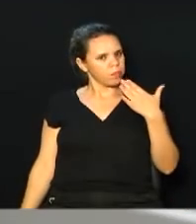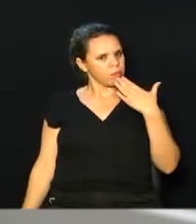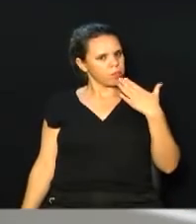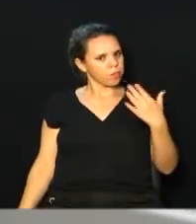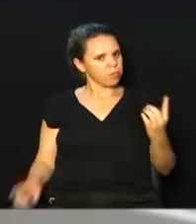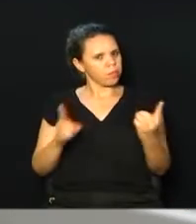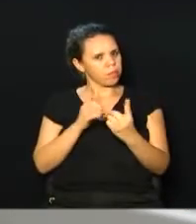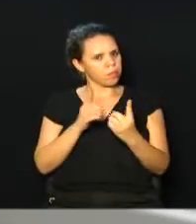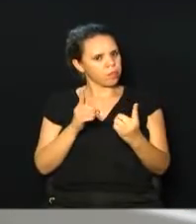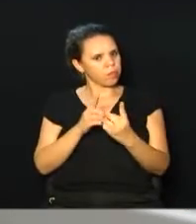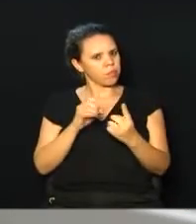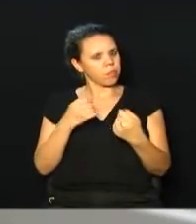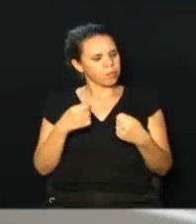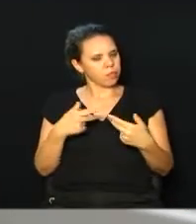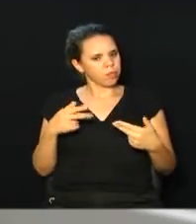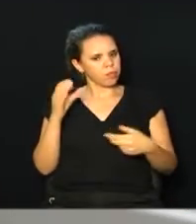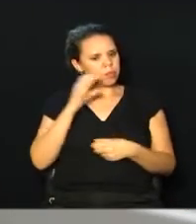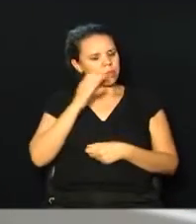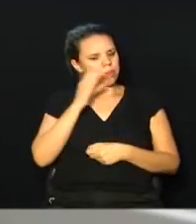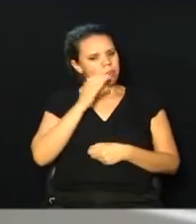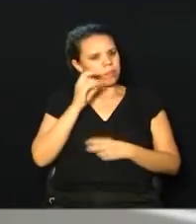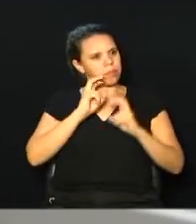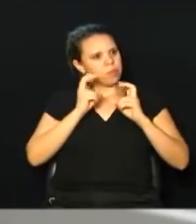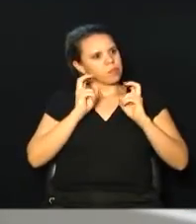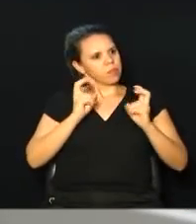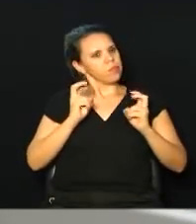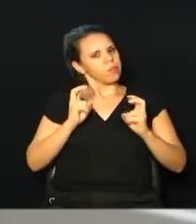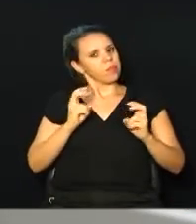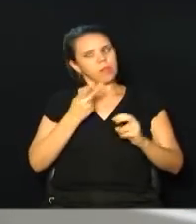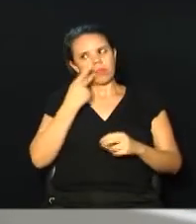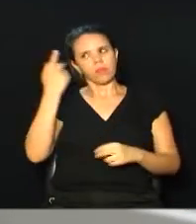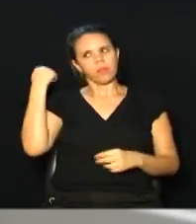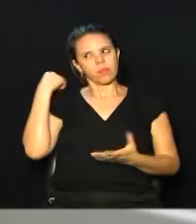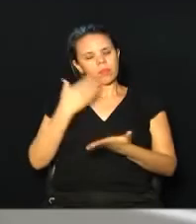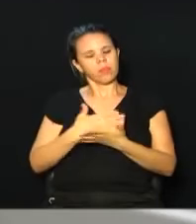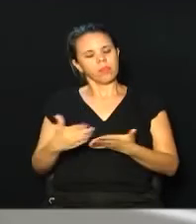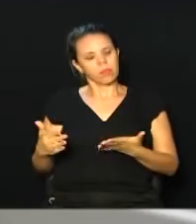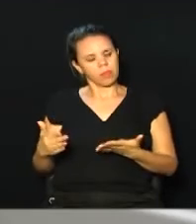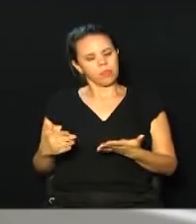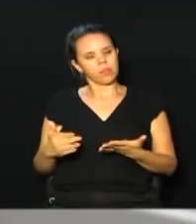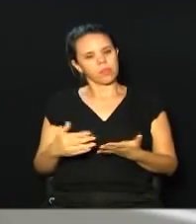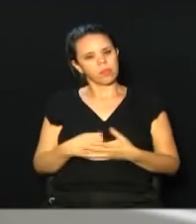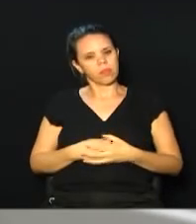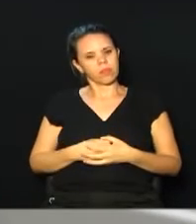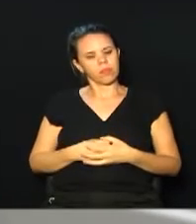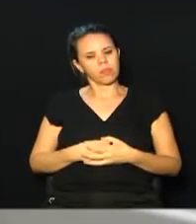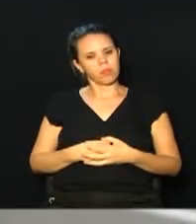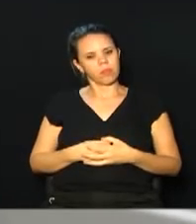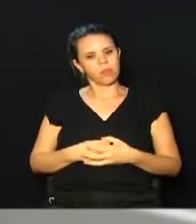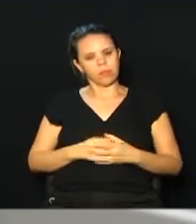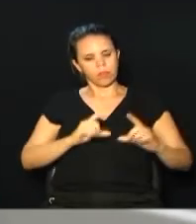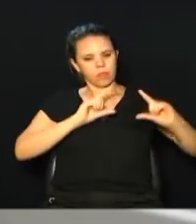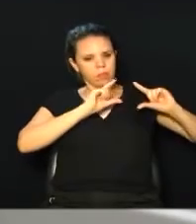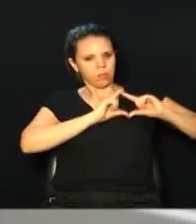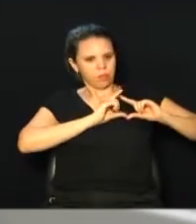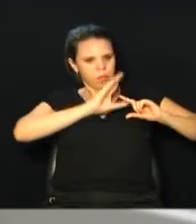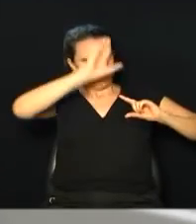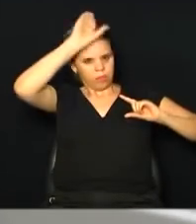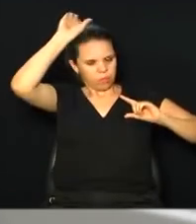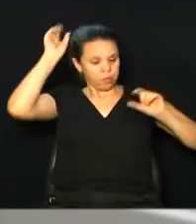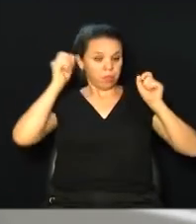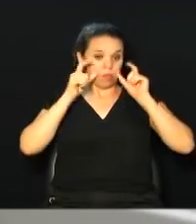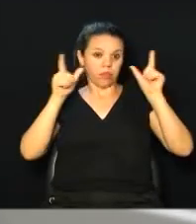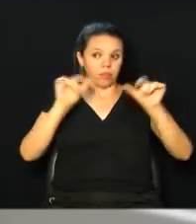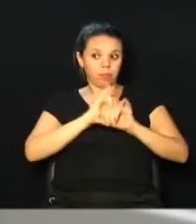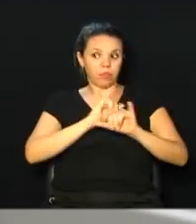serviço, e se for algo emergencial, a gente falou lá no comecinho do programa, a gente tem a Defesa Civil em alerta,